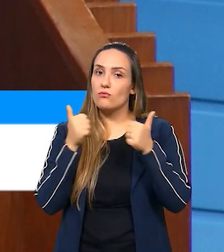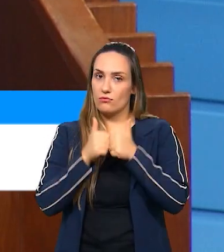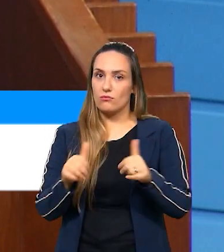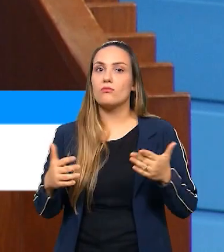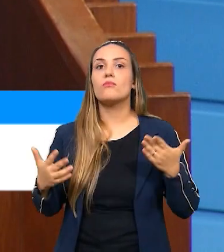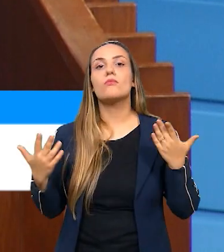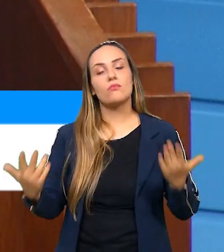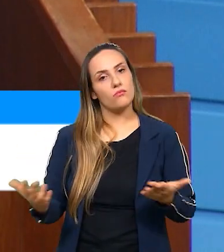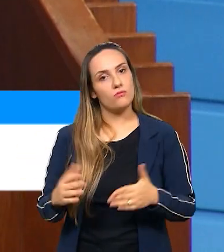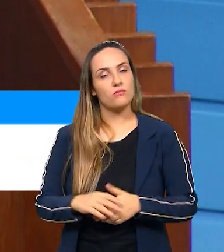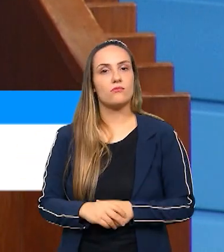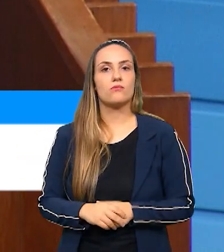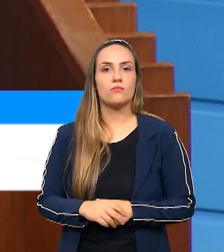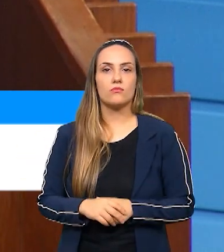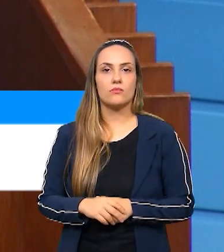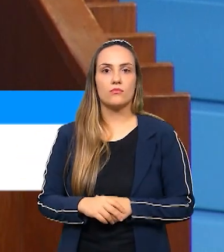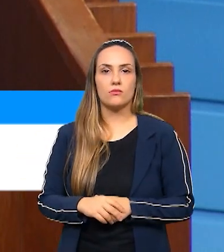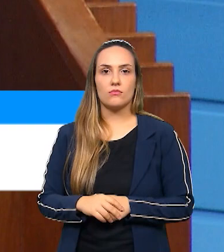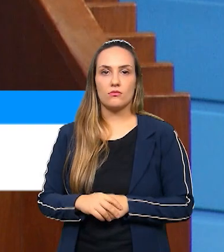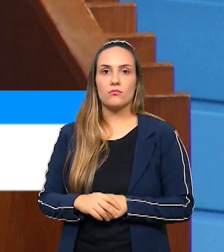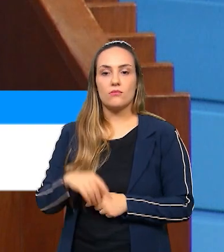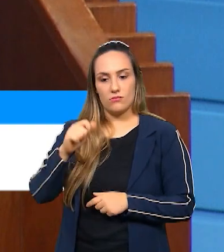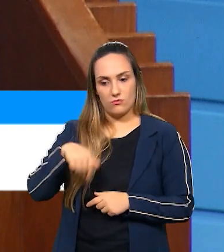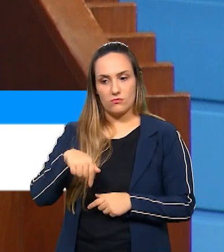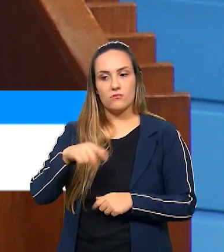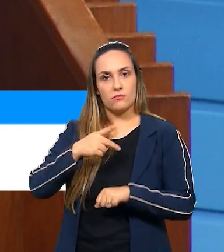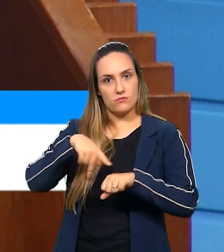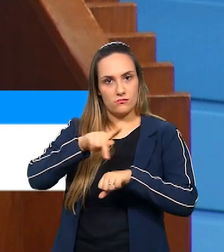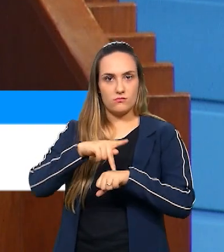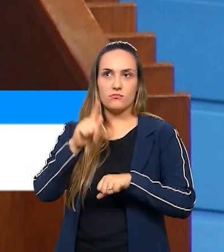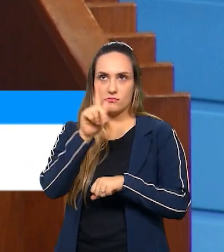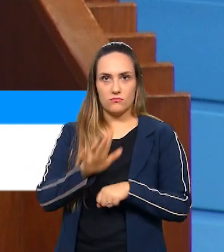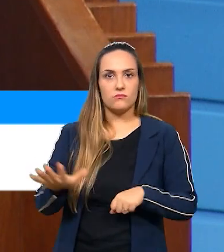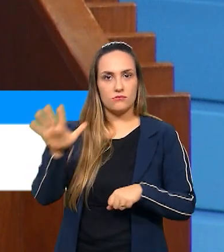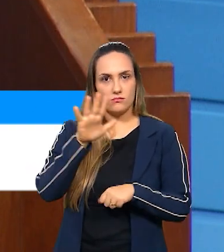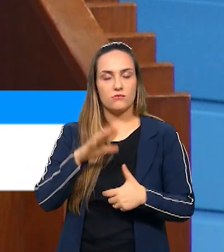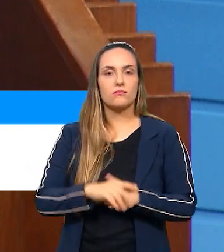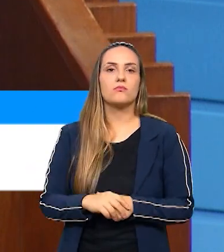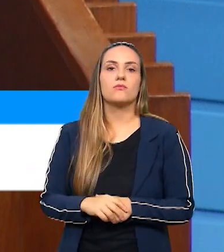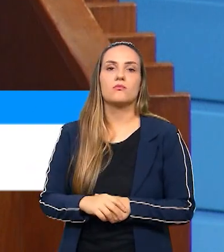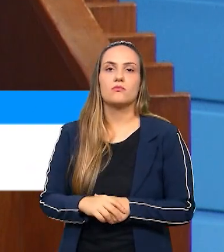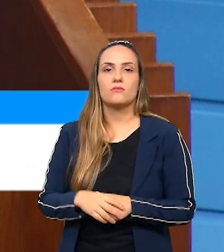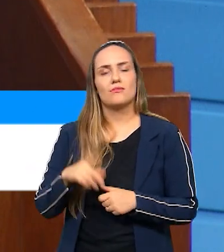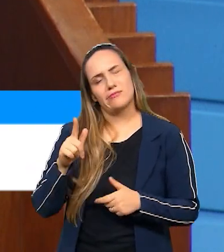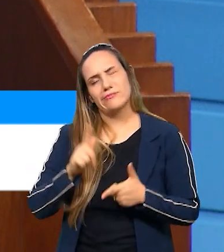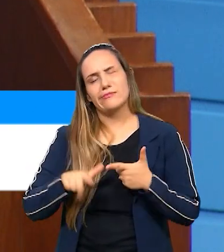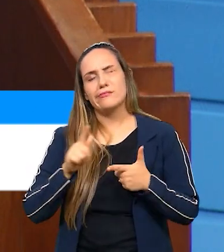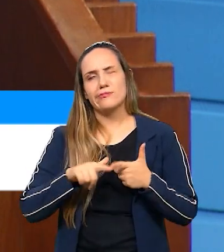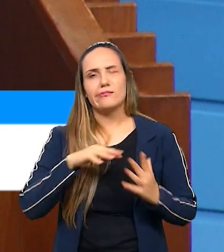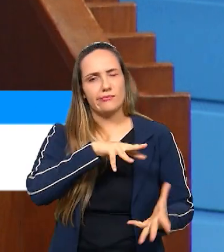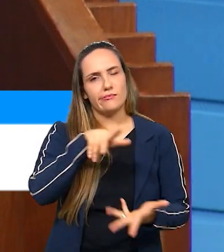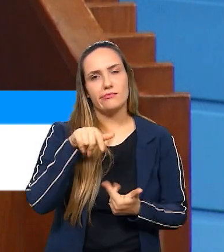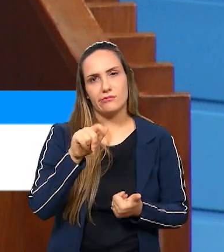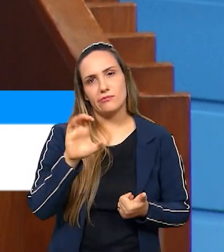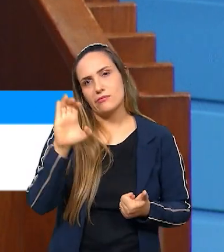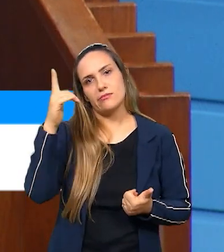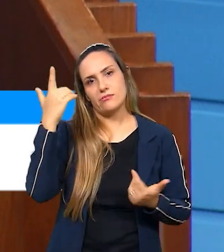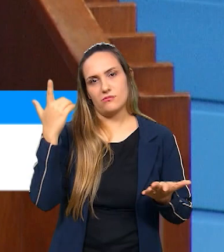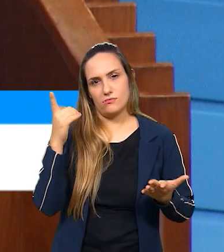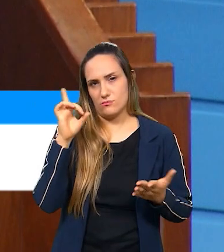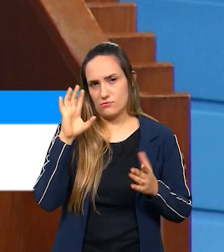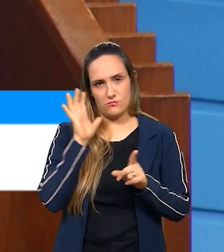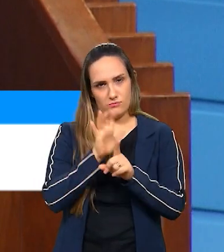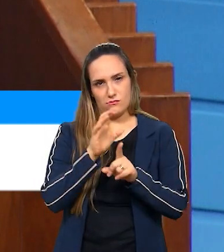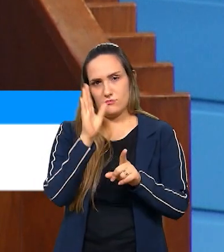de utilização do transporte coletivo no nosso país, de uma maneira geral. Não é uma questão mundial